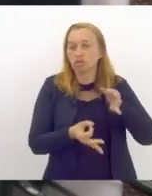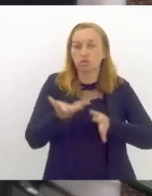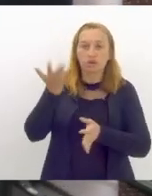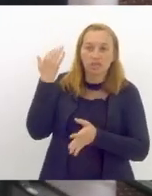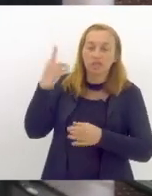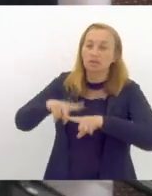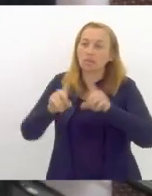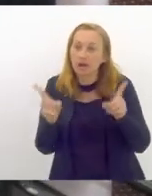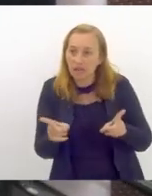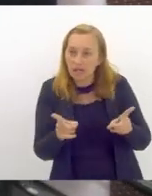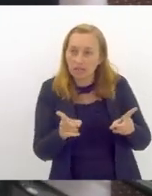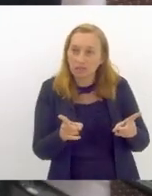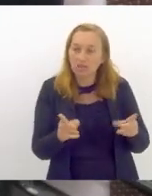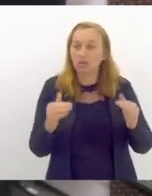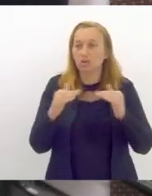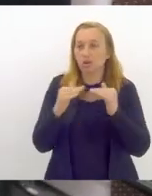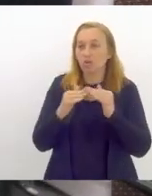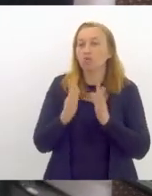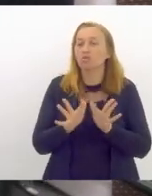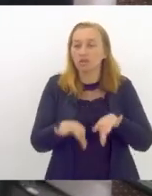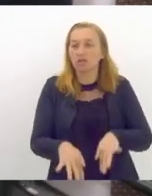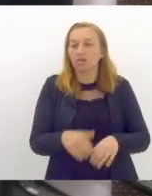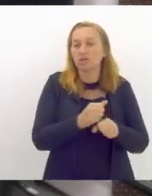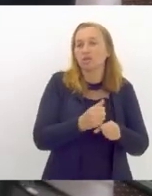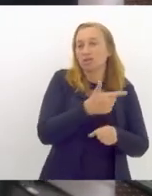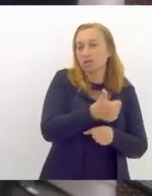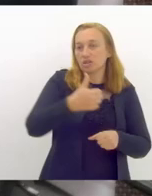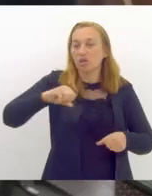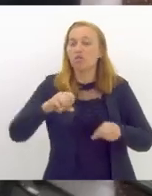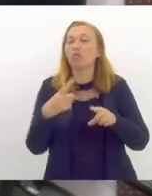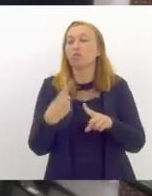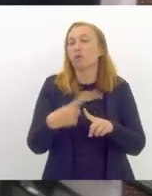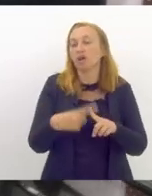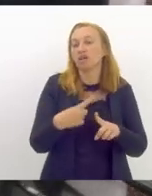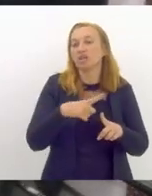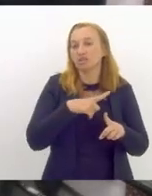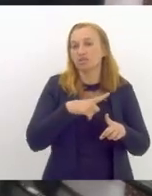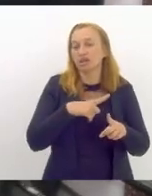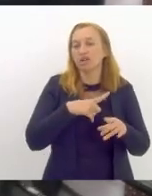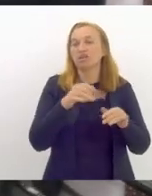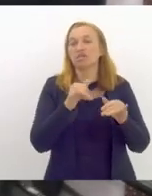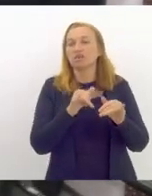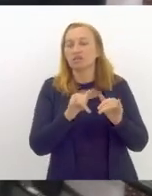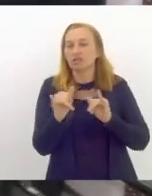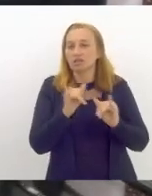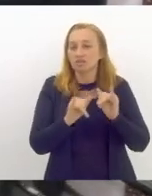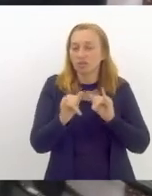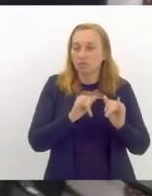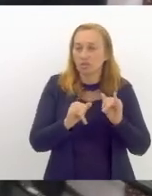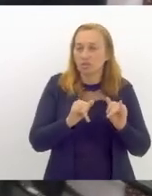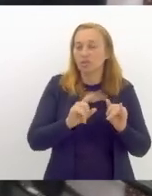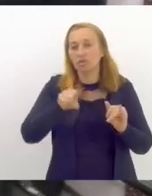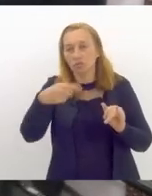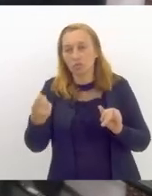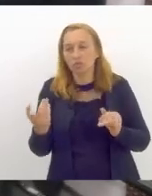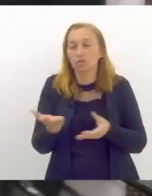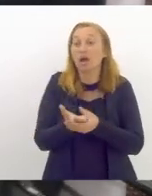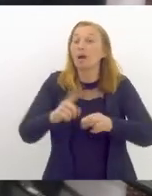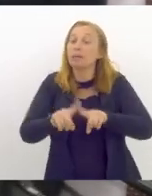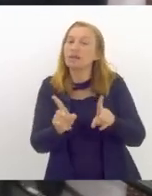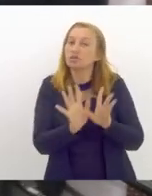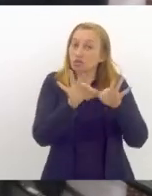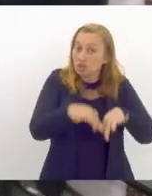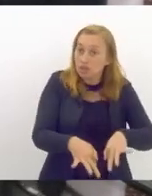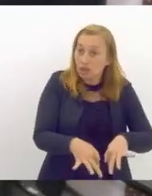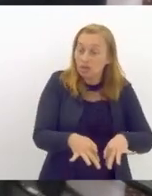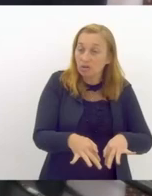mas não não acordam final foi 19 porque tiveram embargos de declaração outros fatores processuais mas que no final